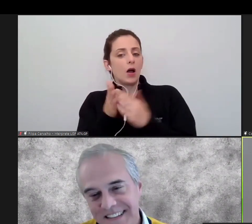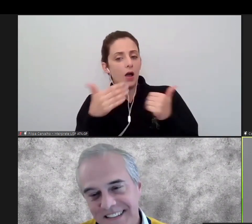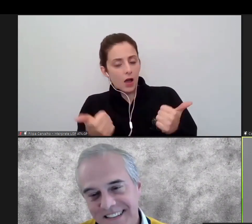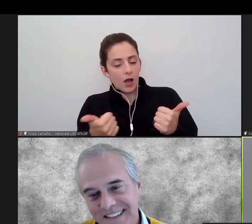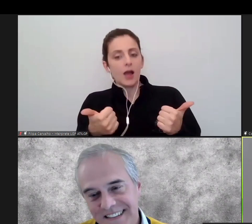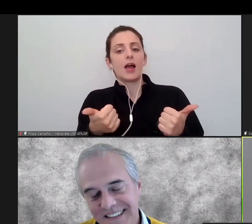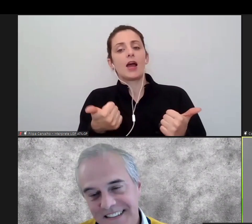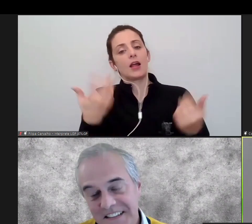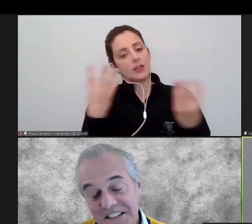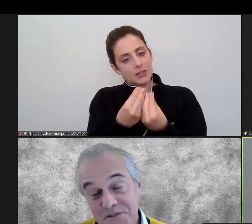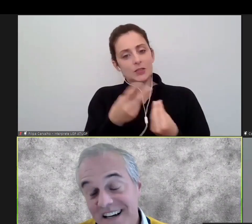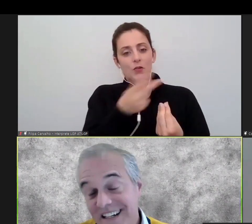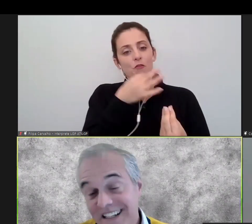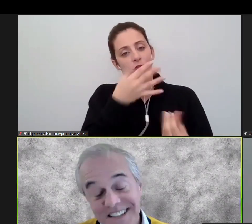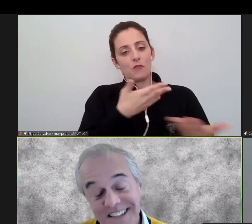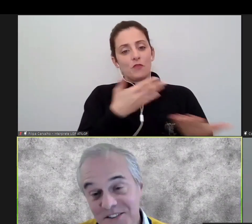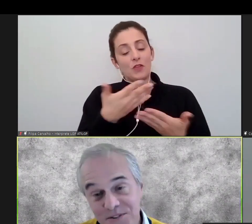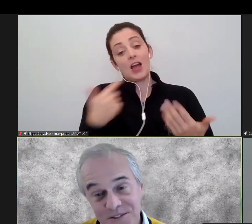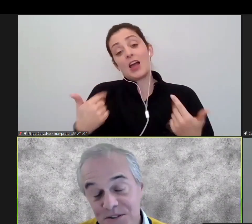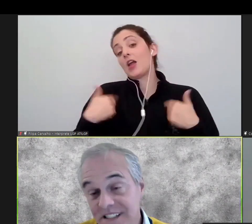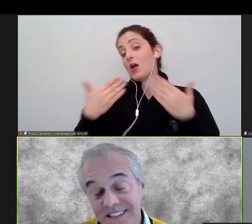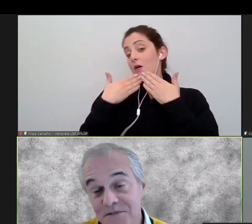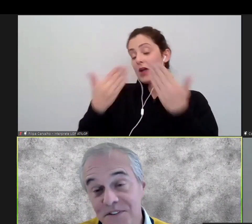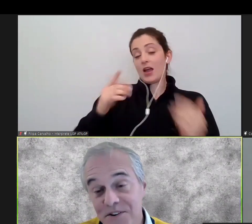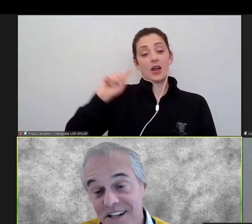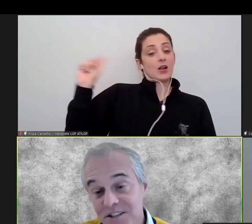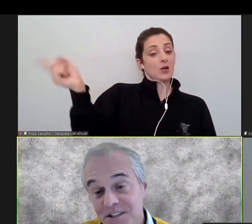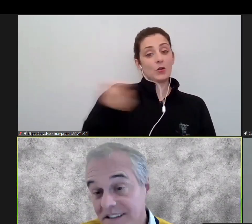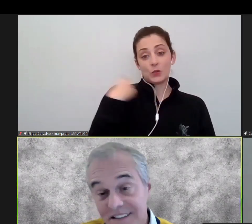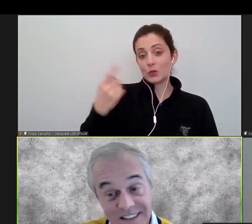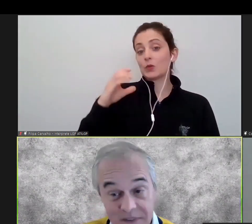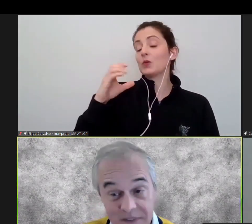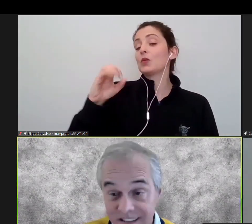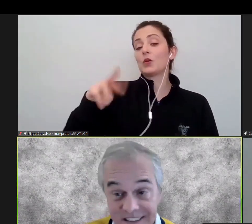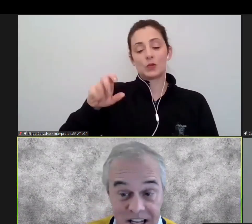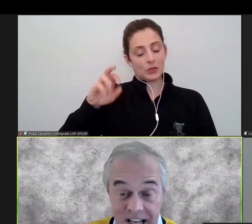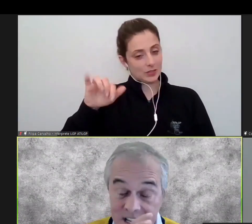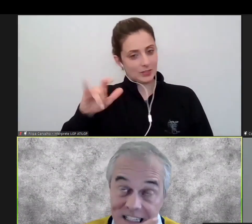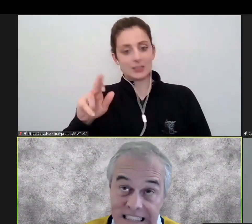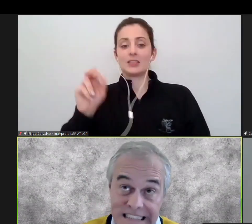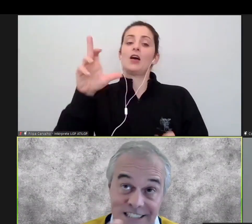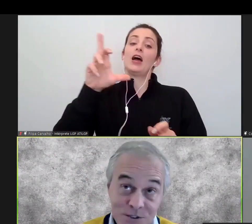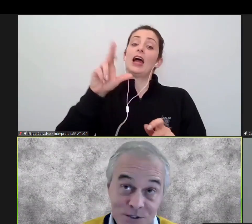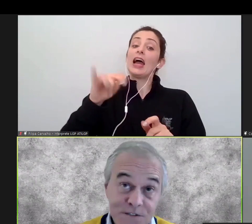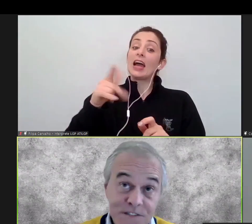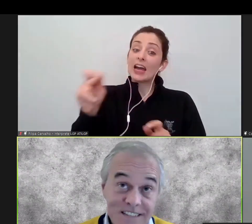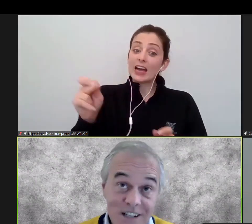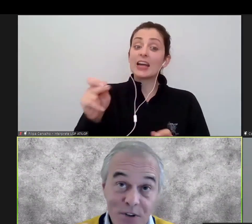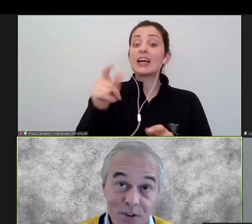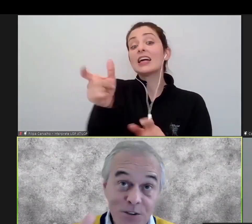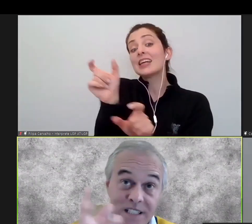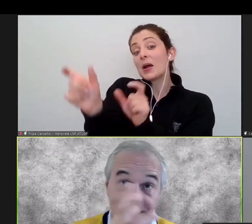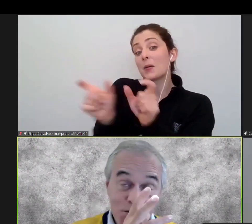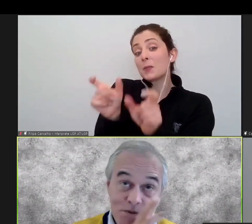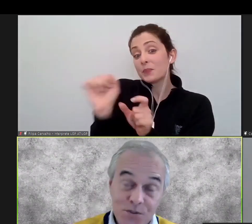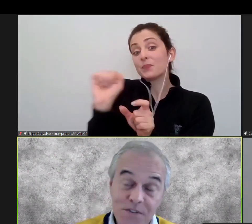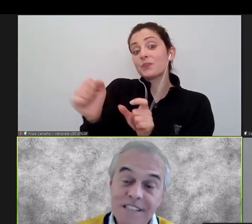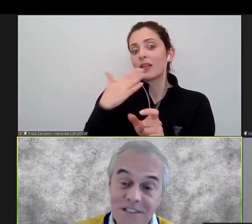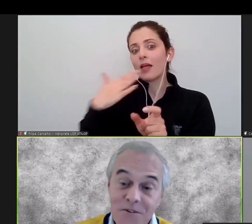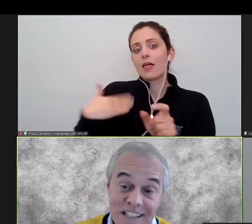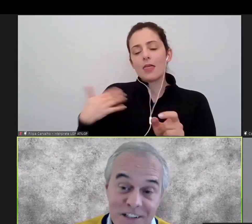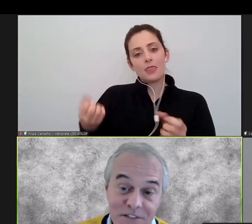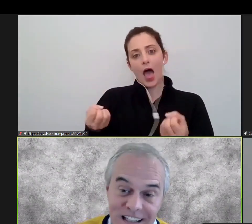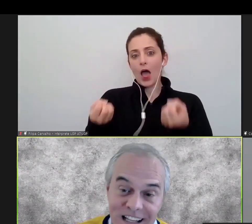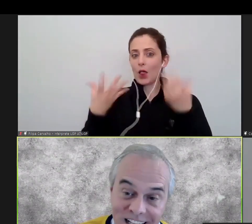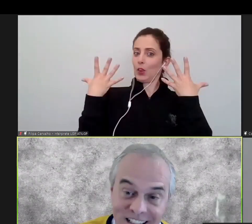deste painel consigo. Eu que agradeço a todos, Conceição foi ótima, Rita também. Rita, nas suas falas, acabou iluminando algumas coisas